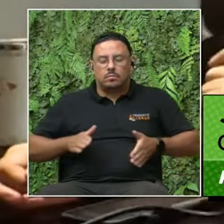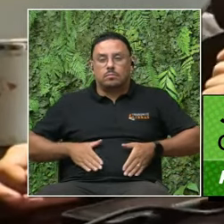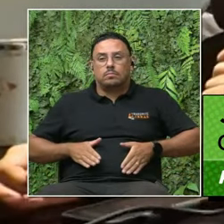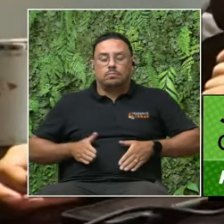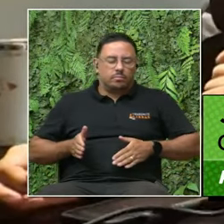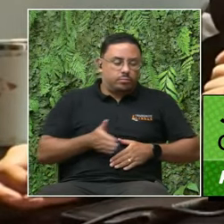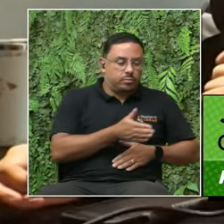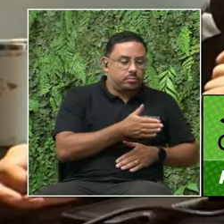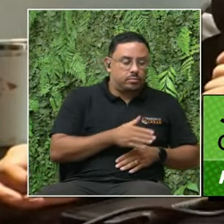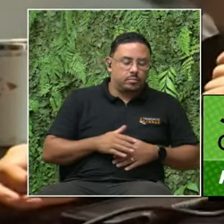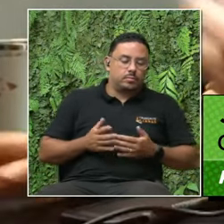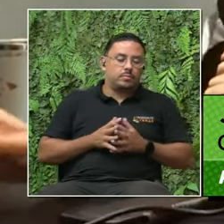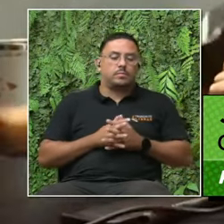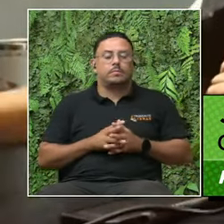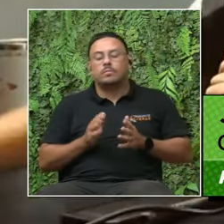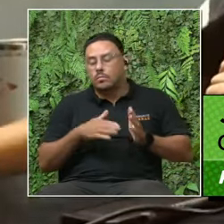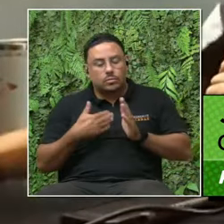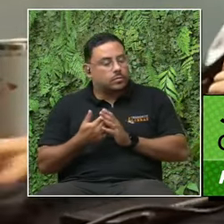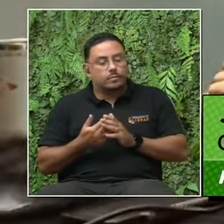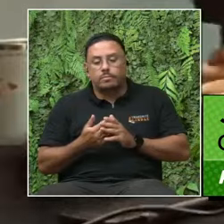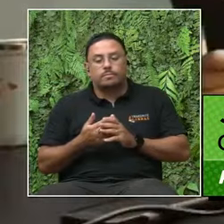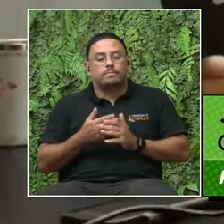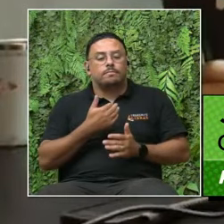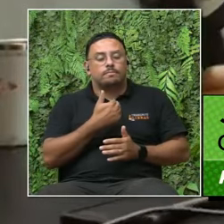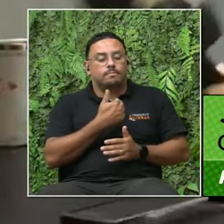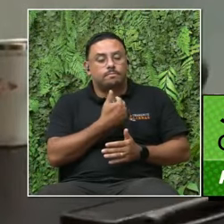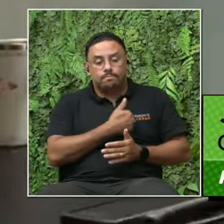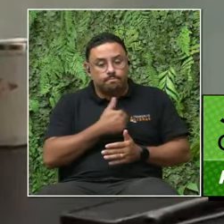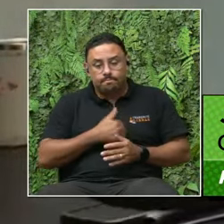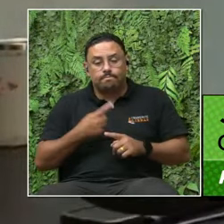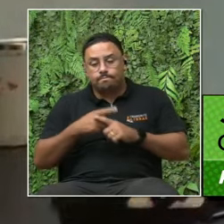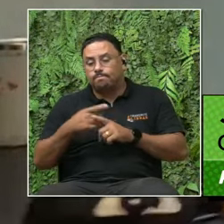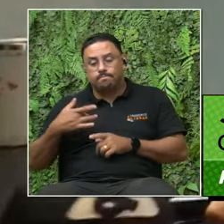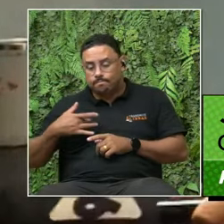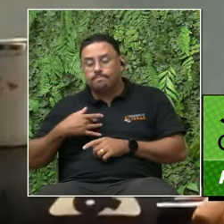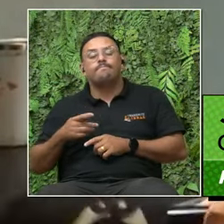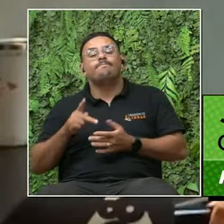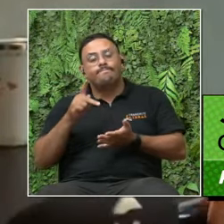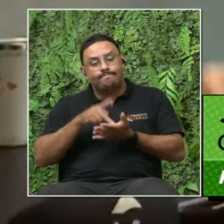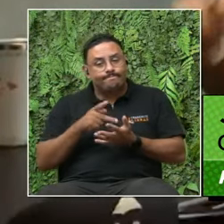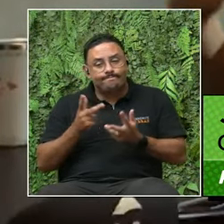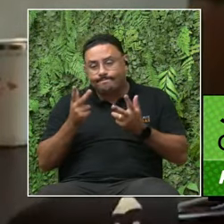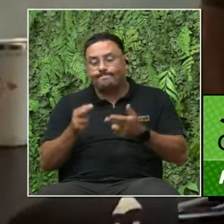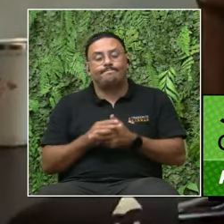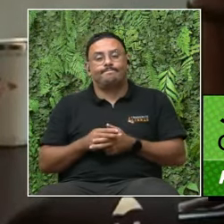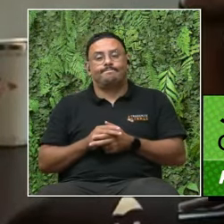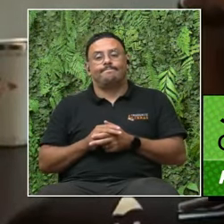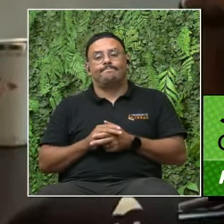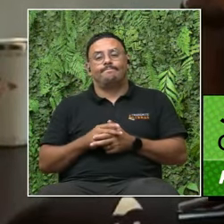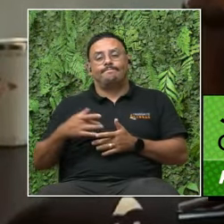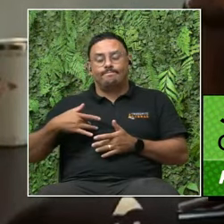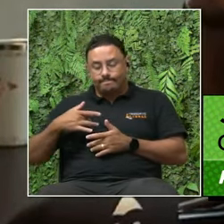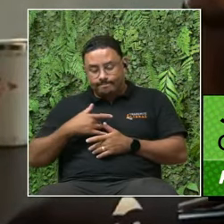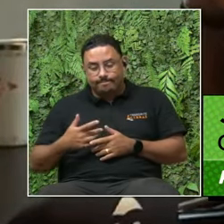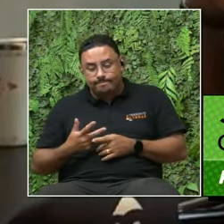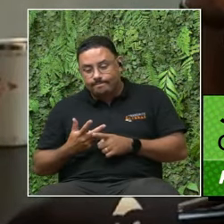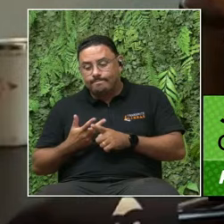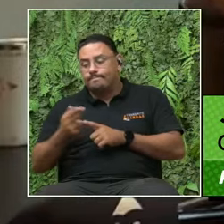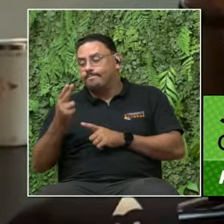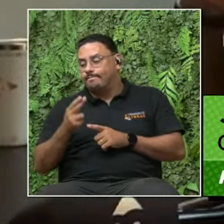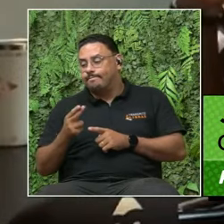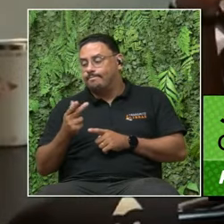gemerson contra simim todo clássico tem tem detalhe clássico é assim mesmo cara é muito o Cruzeiro valorizou muito a conquista do